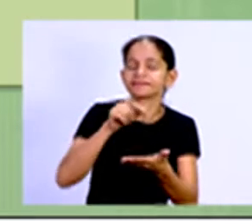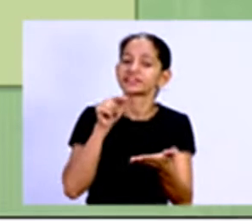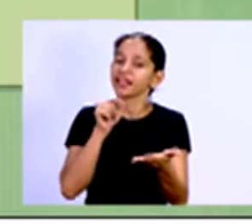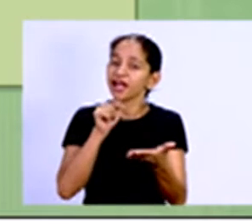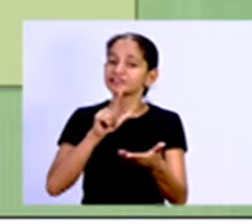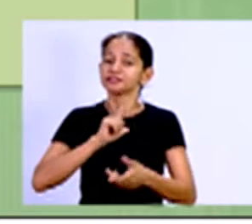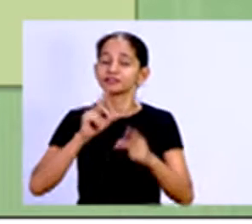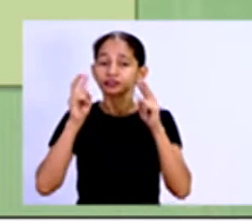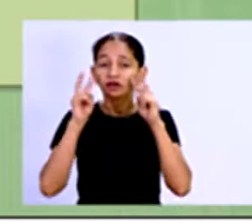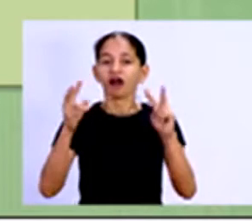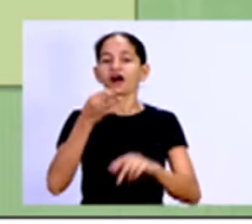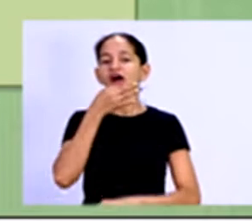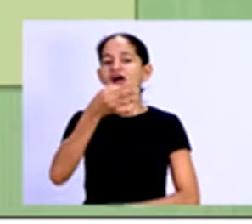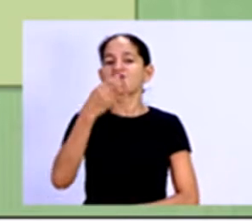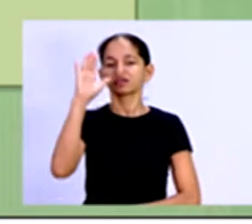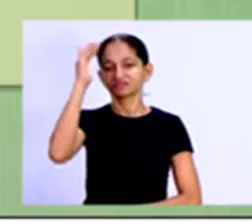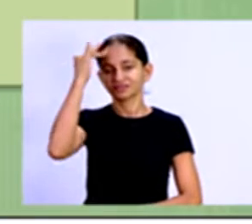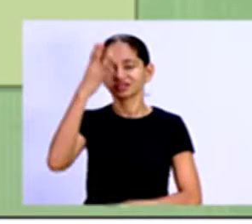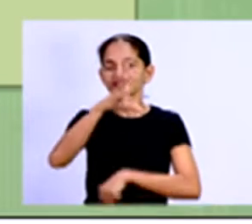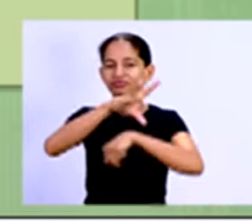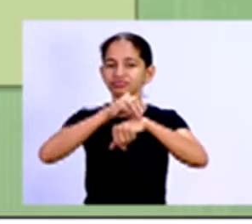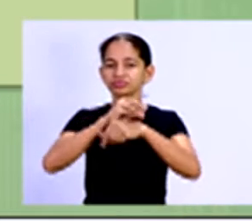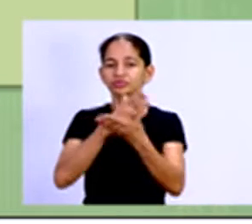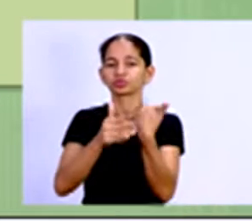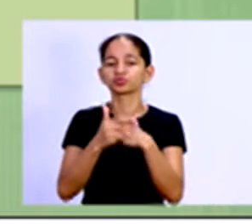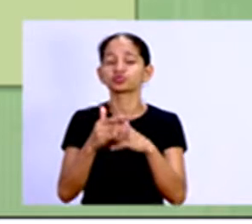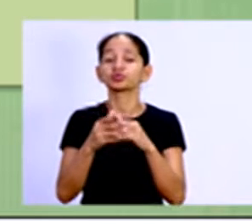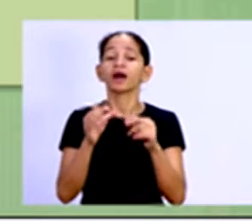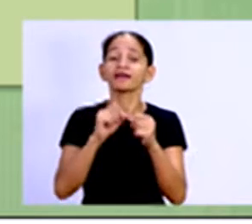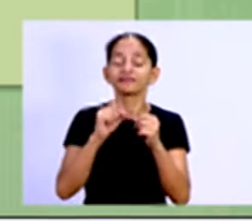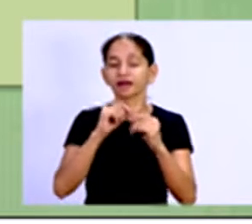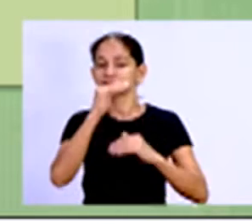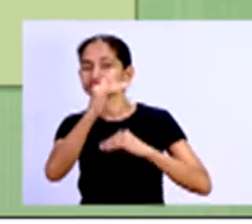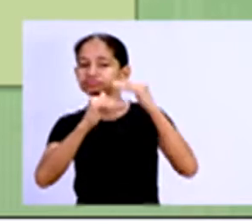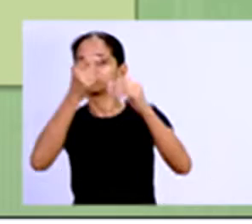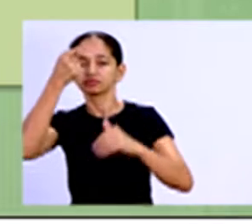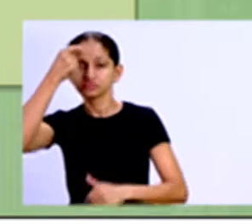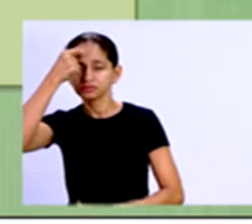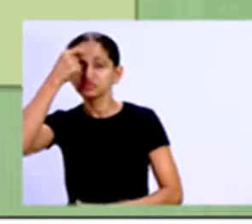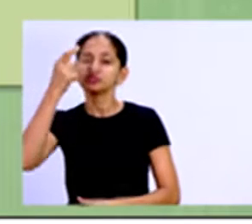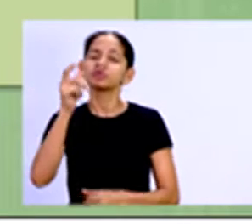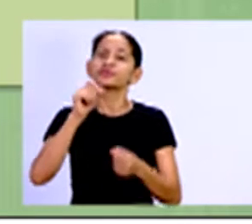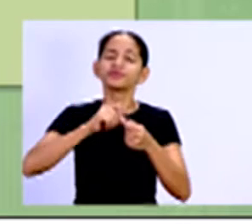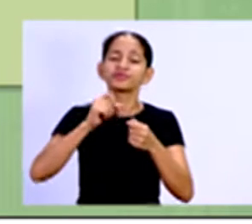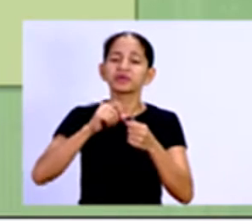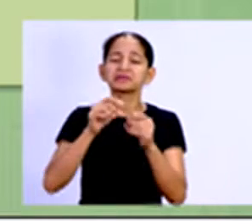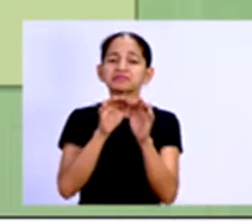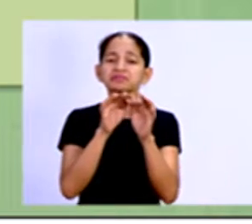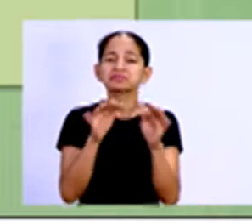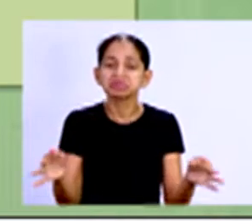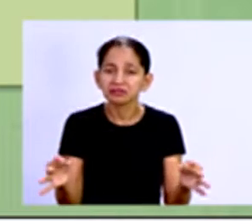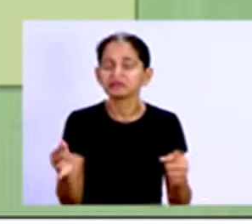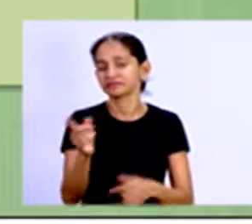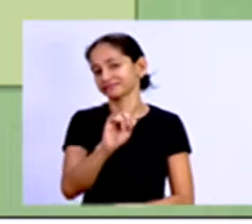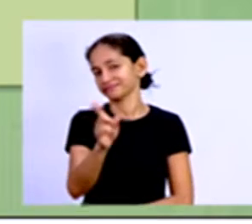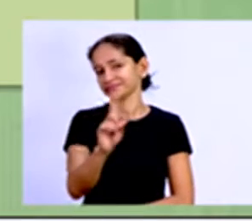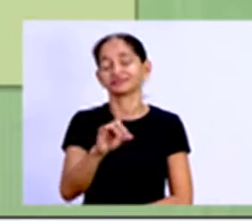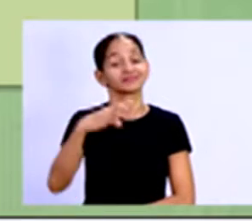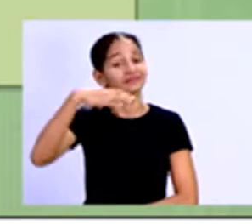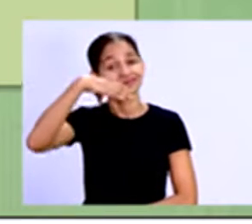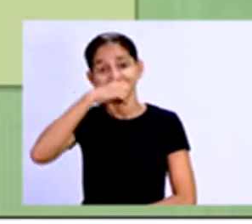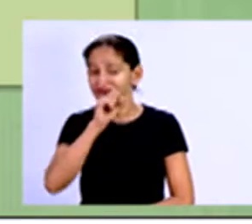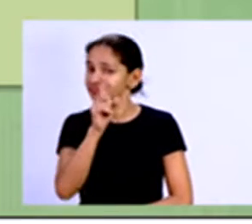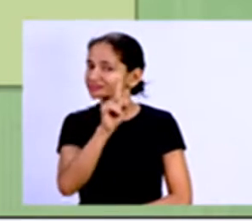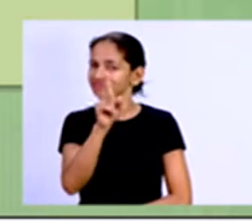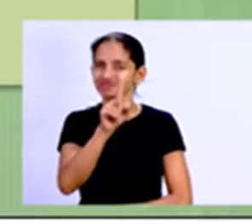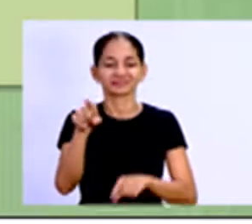ter essa visão transitiva, até porque o processo de construção de cada um de nós não se faz de maneira simples e de maneira de moleza,